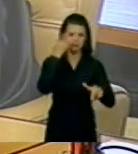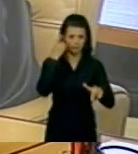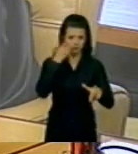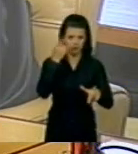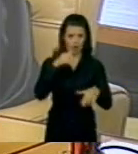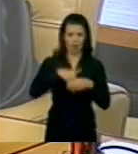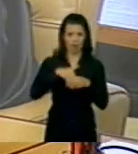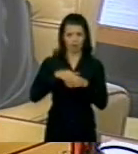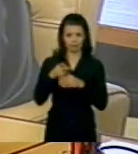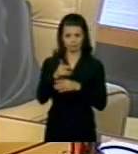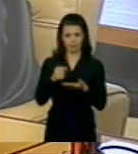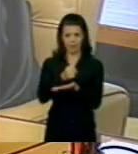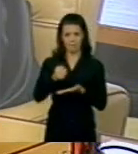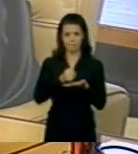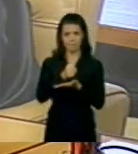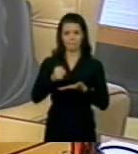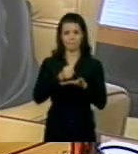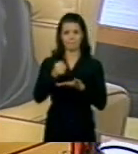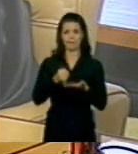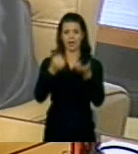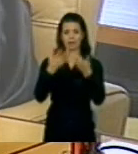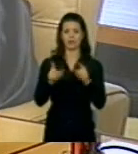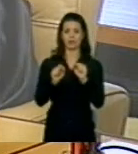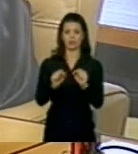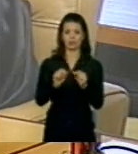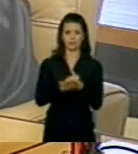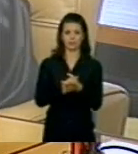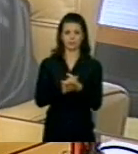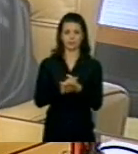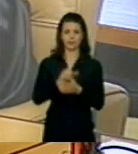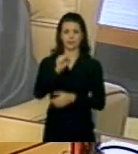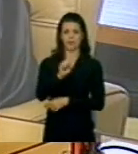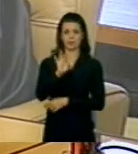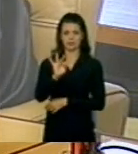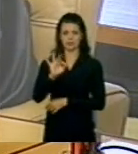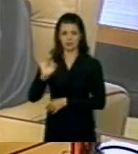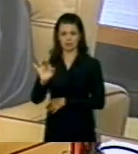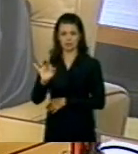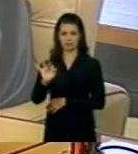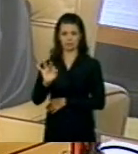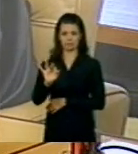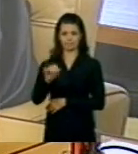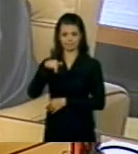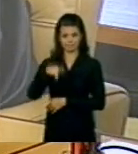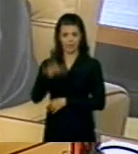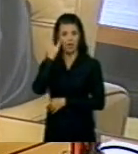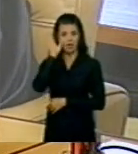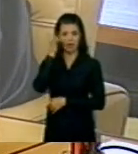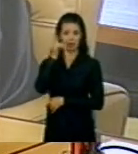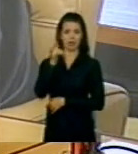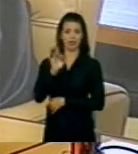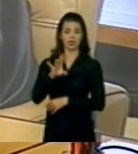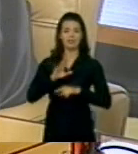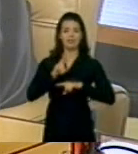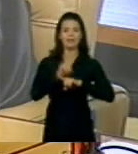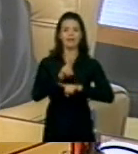dentre outras, nas seguintes razões, abre aspas. O Supremo Tribunal Federal, nesta decisão, não apenas